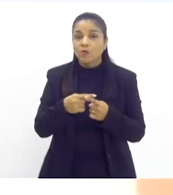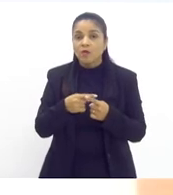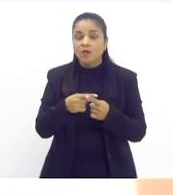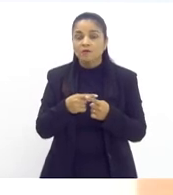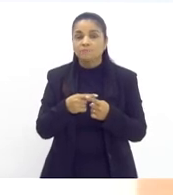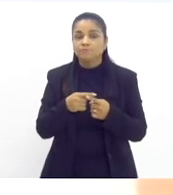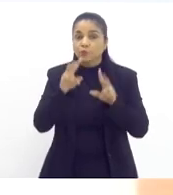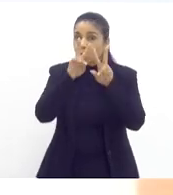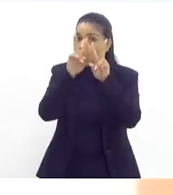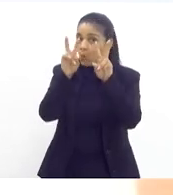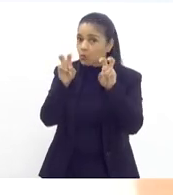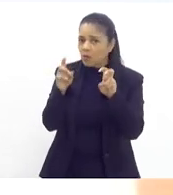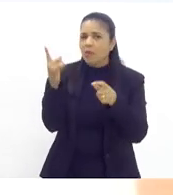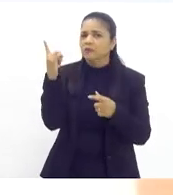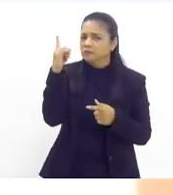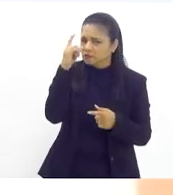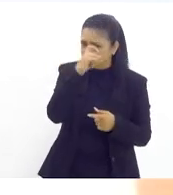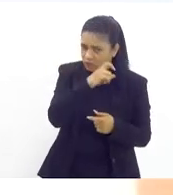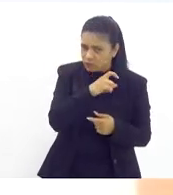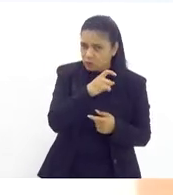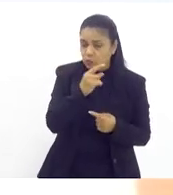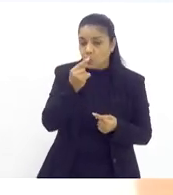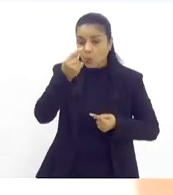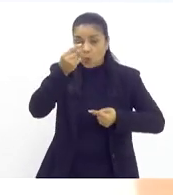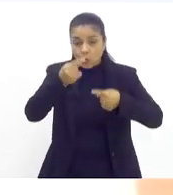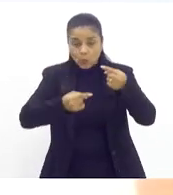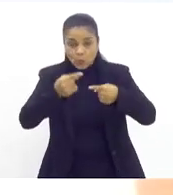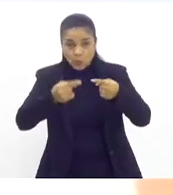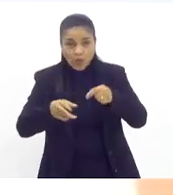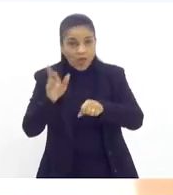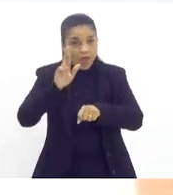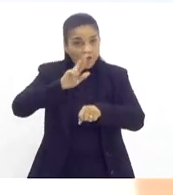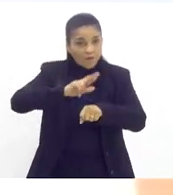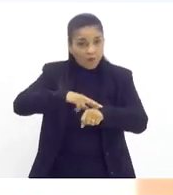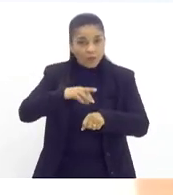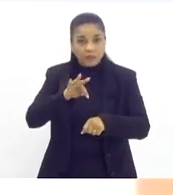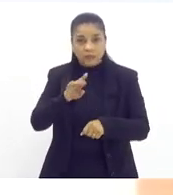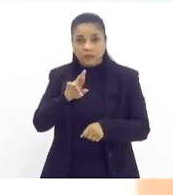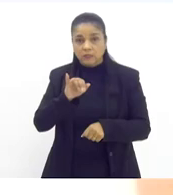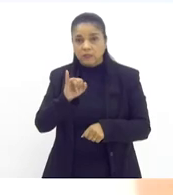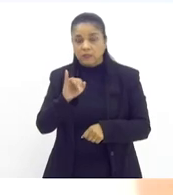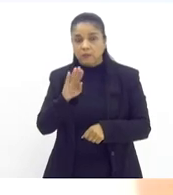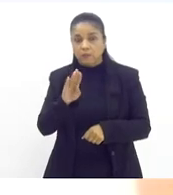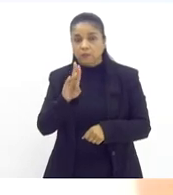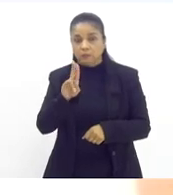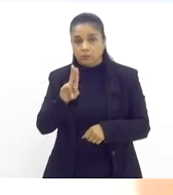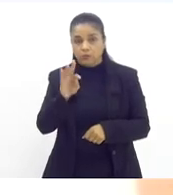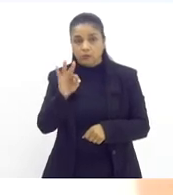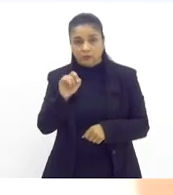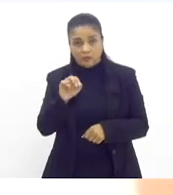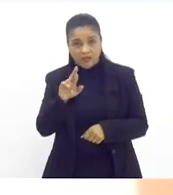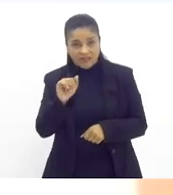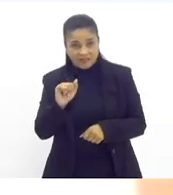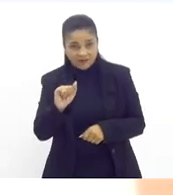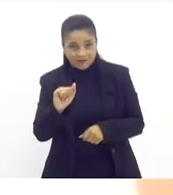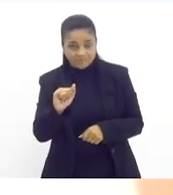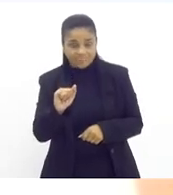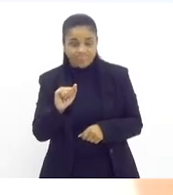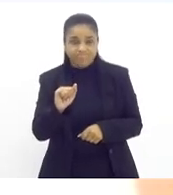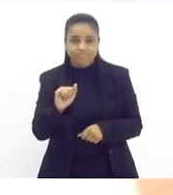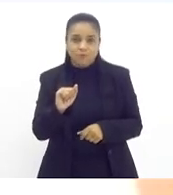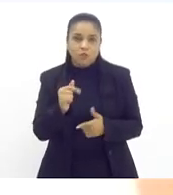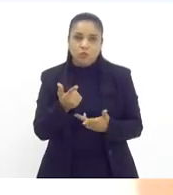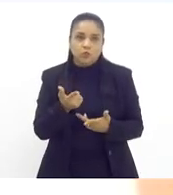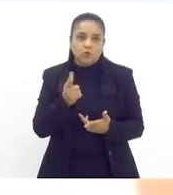complexidade do tema. O fato de se debater a reforma tributária não elimina o peso da complexidade,